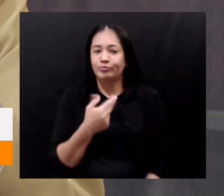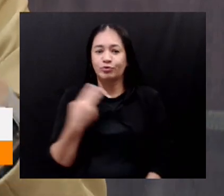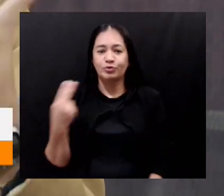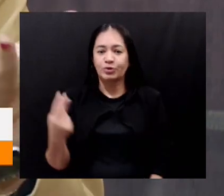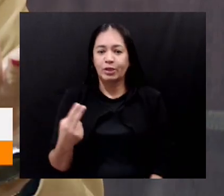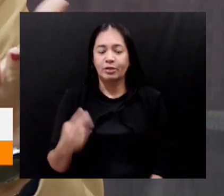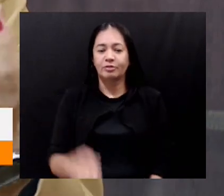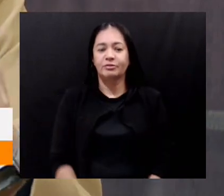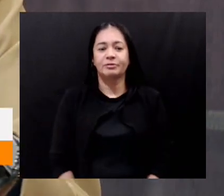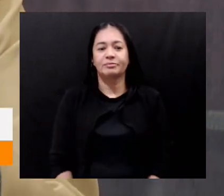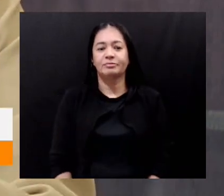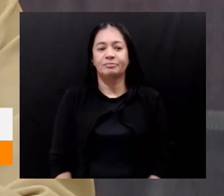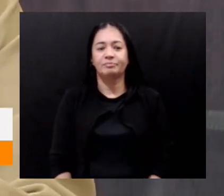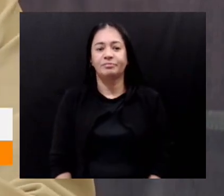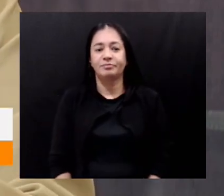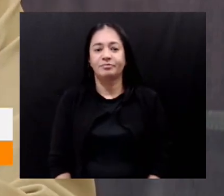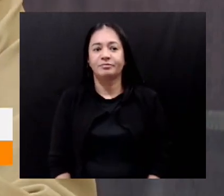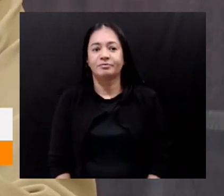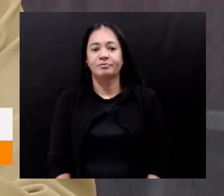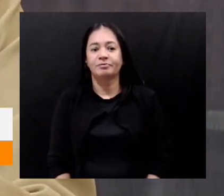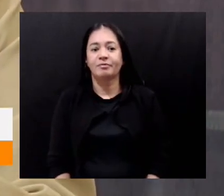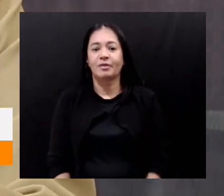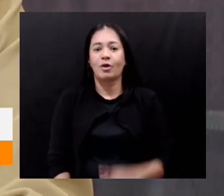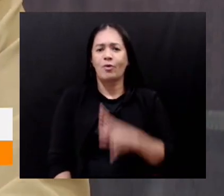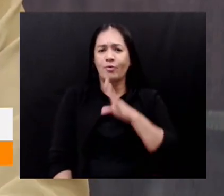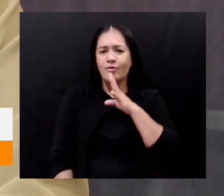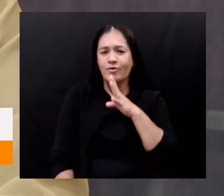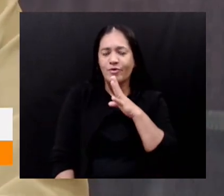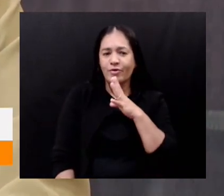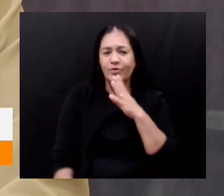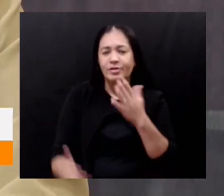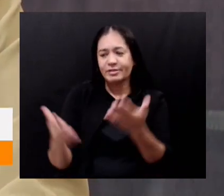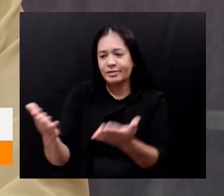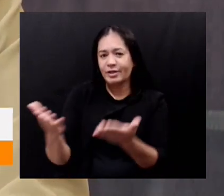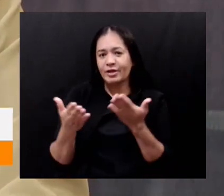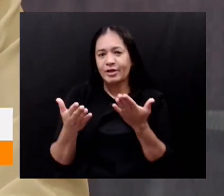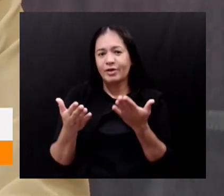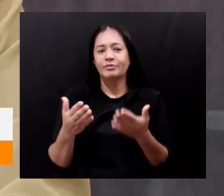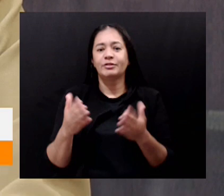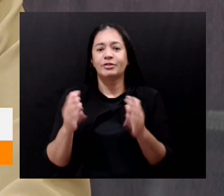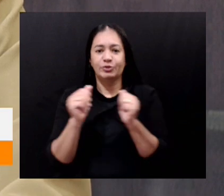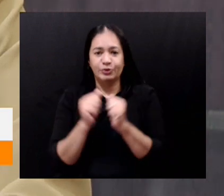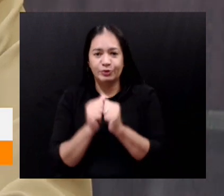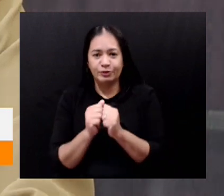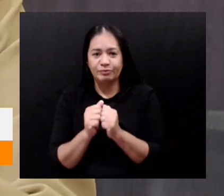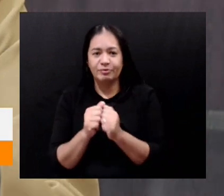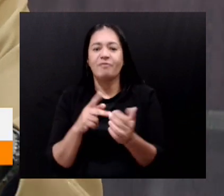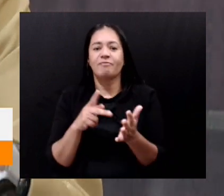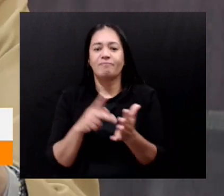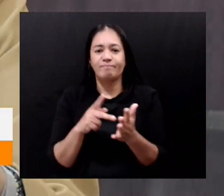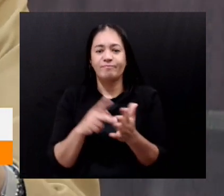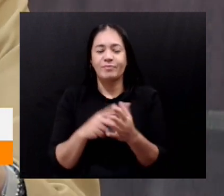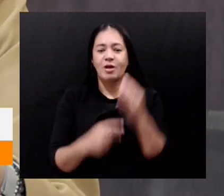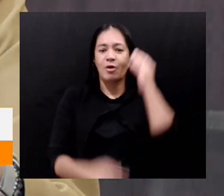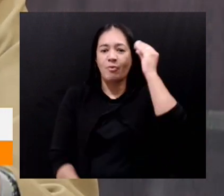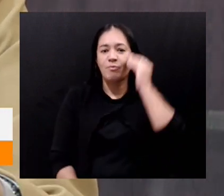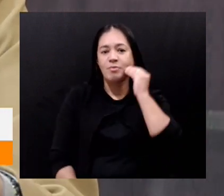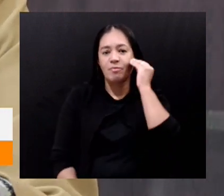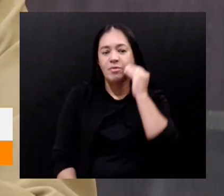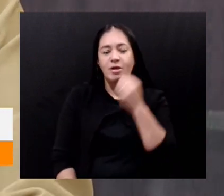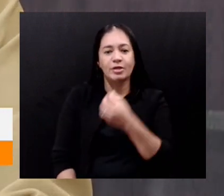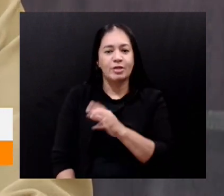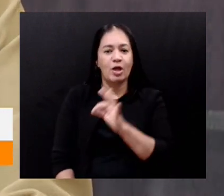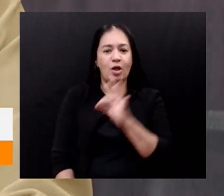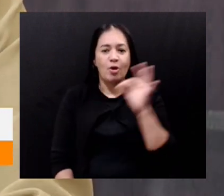e quero por conhecer, quero por lidar com elas, não é? Perfeito. Então realmente tem sido uma experiência muito boa. No que diz